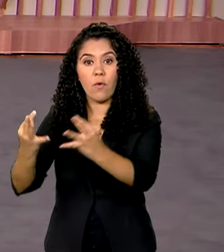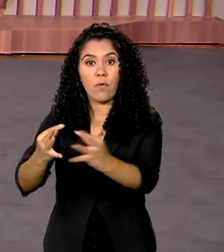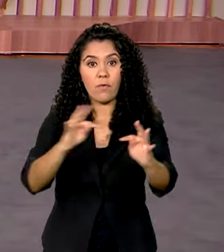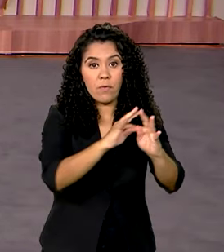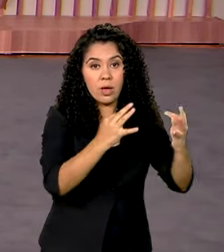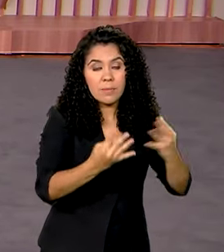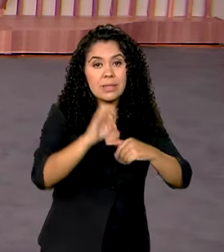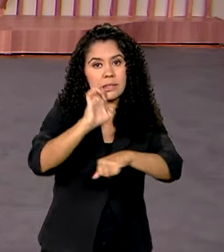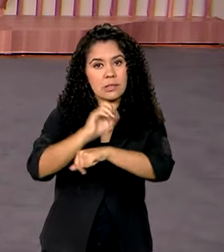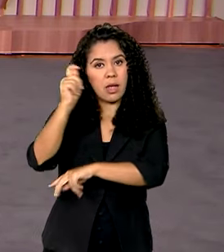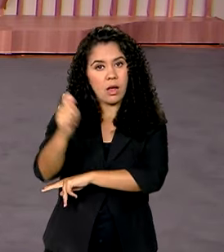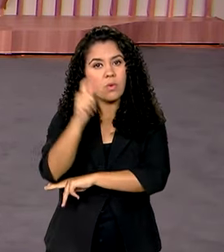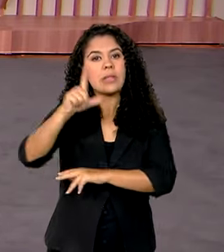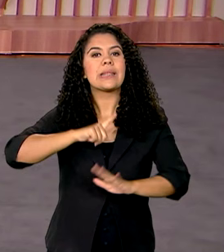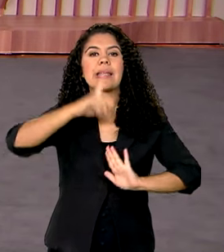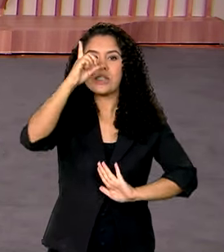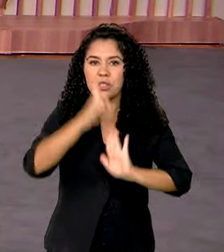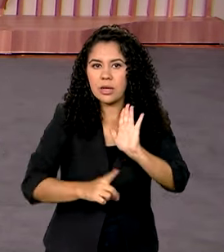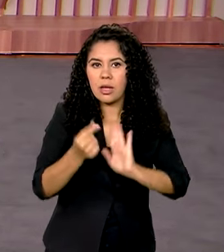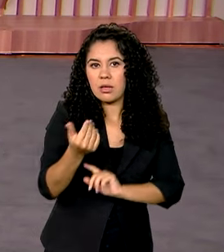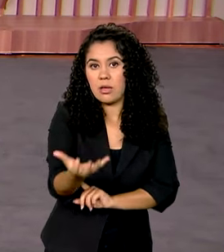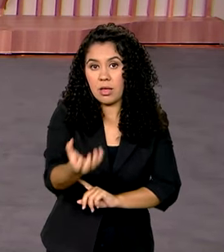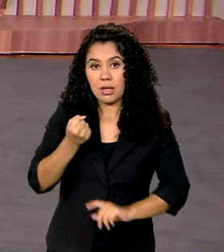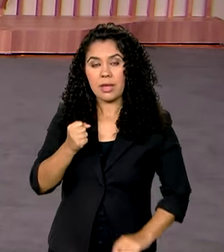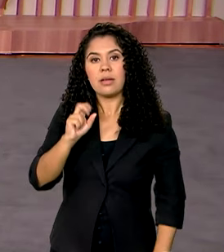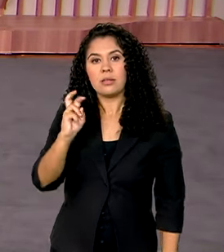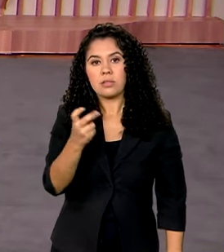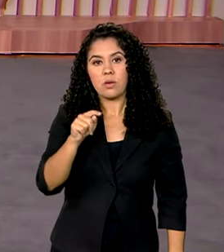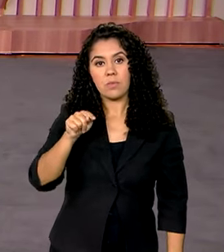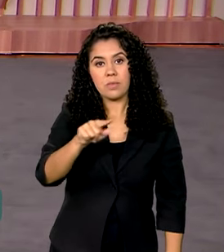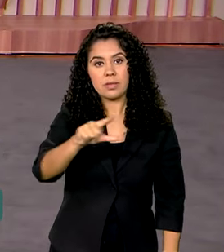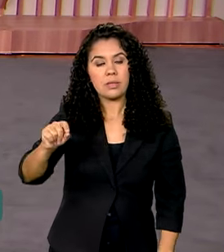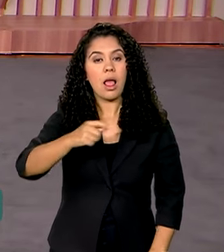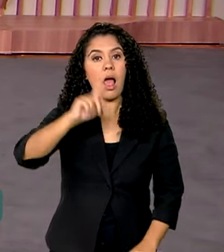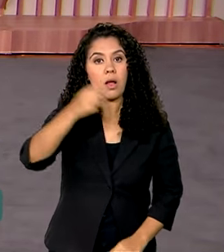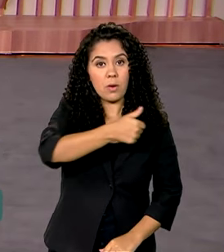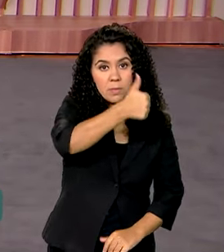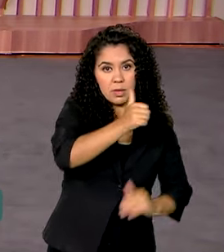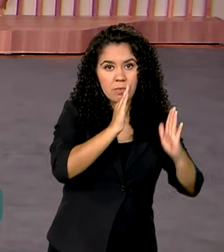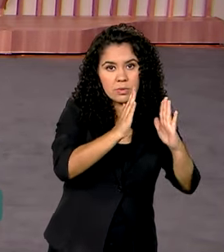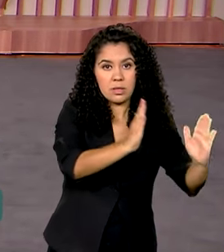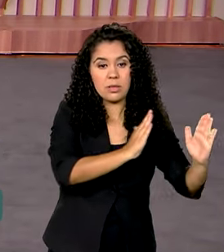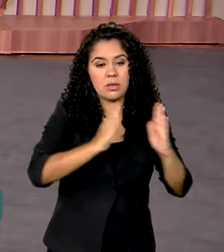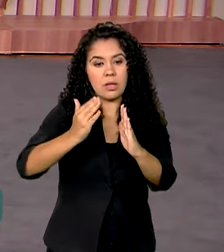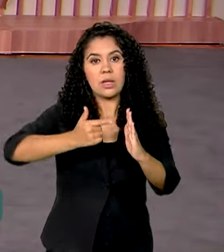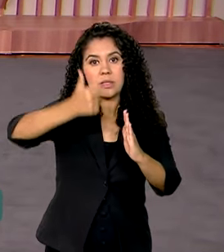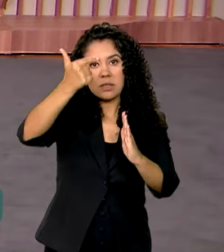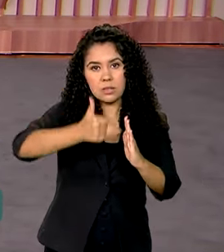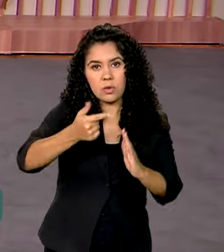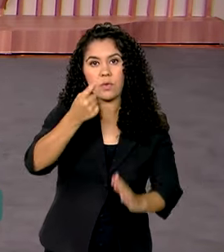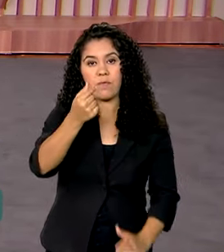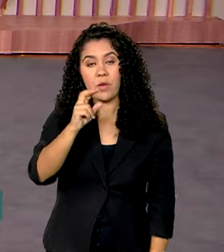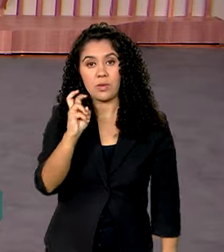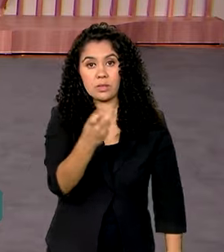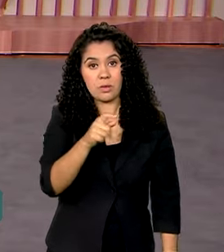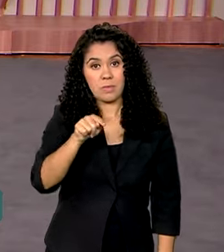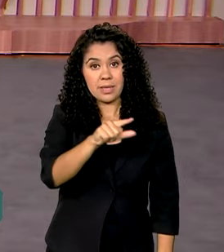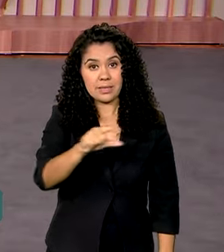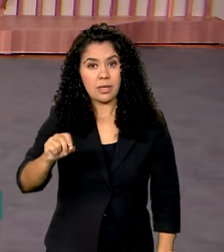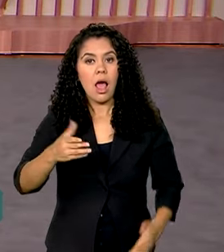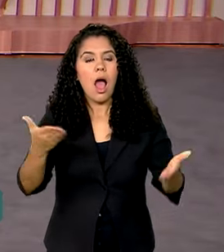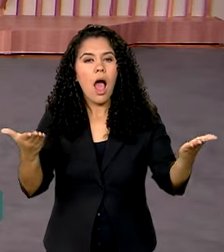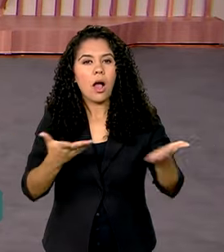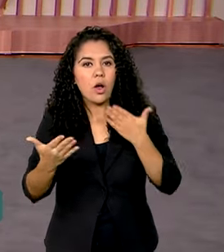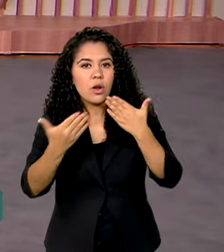do Sul terão direito ao auxílio reconstrução. Será o segundo lote do benefício de R$ 5.100. Vamos conversar